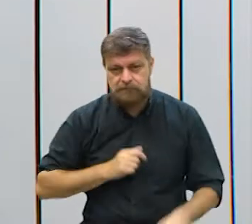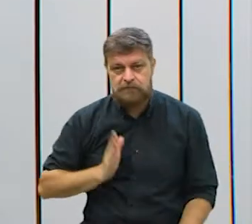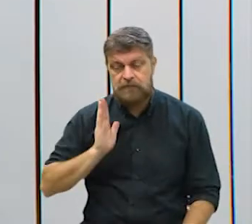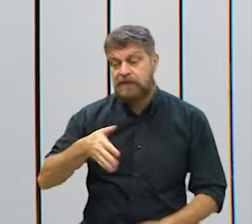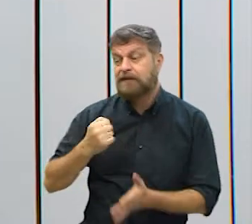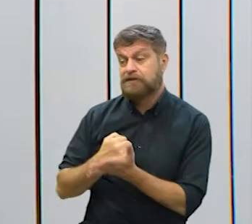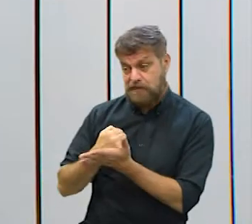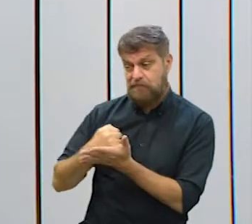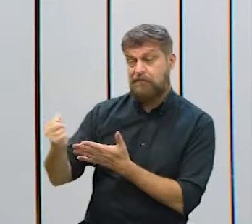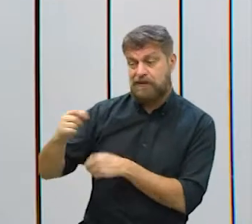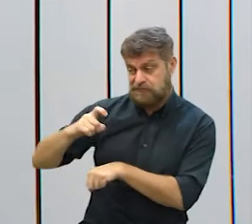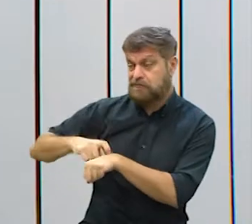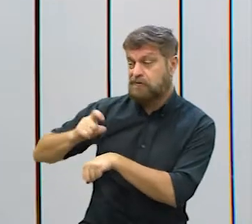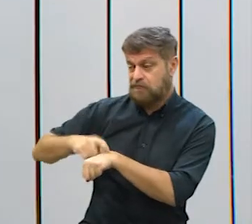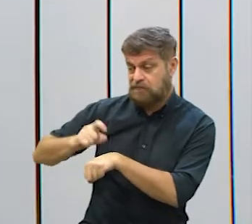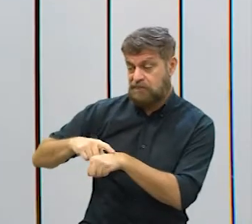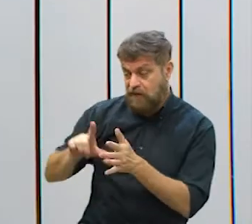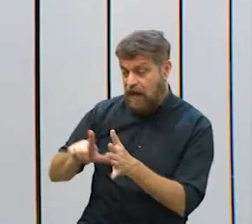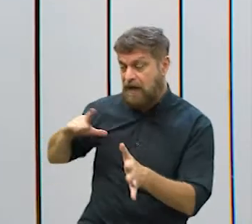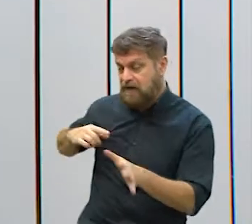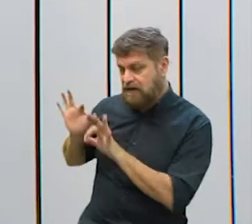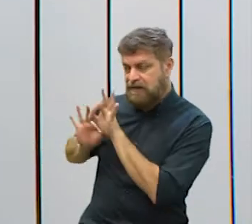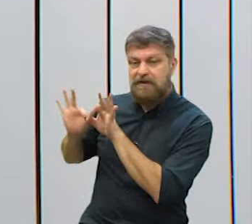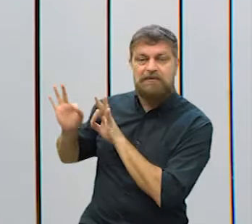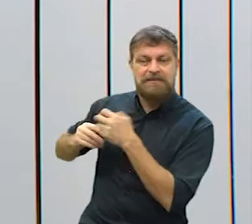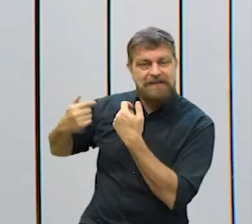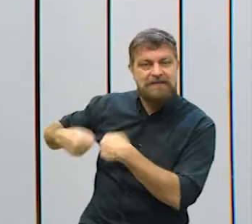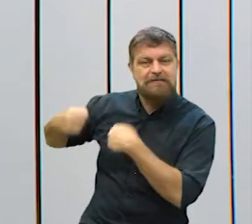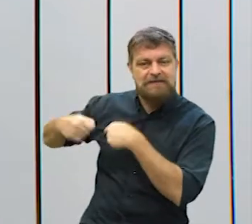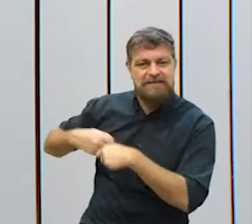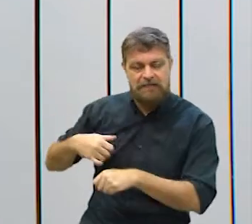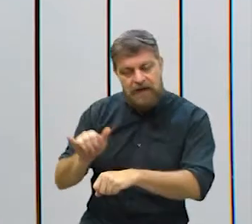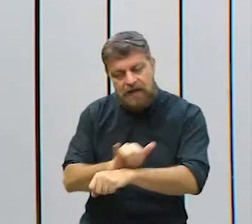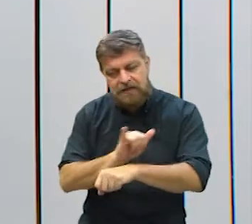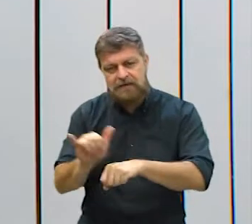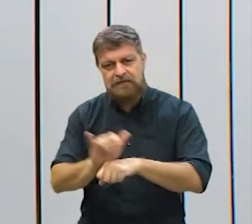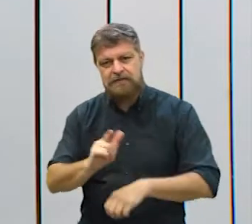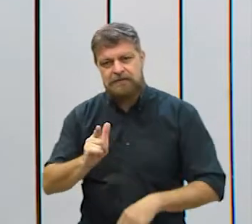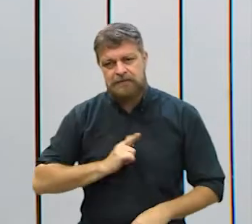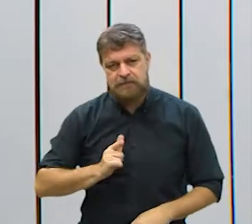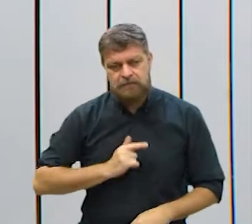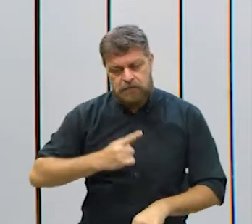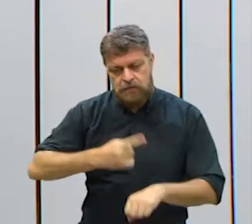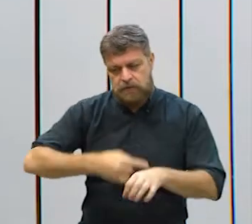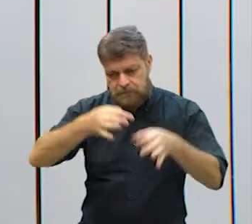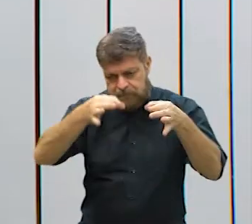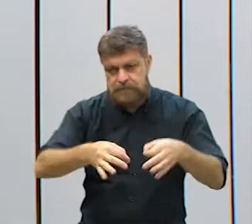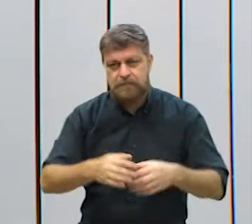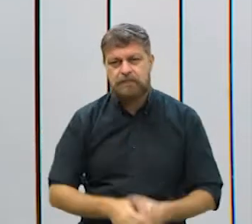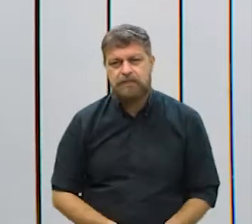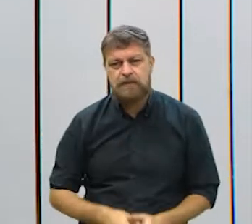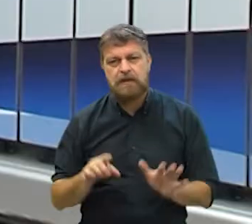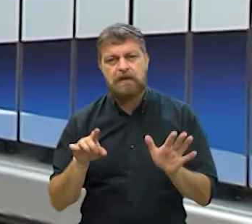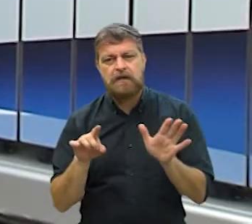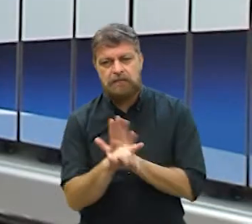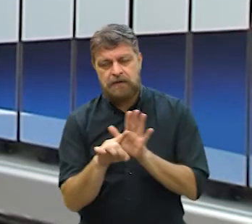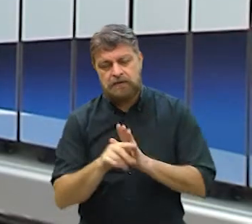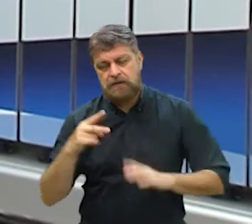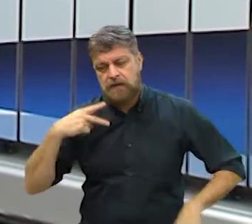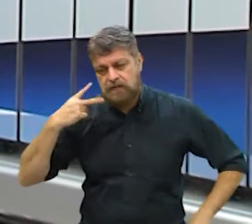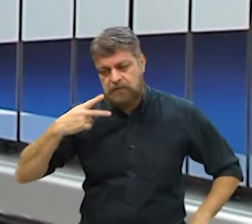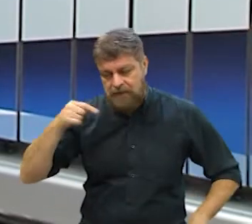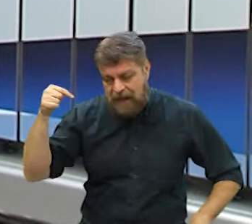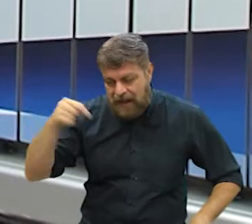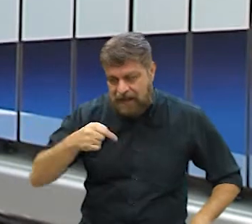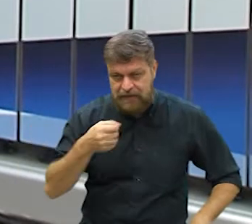ou talvez já passou até da hora, né, de ter um projeto como esse, essa possibilidade vai vir em boa hora, sim. Agora, vereador,